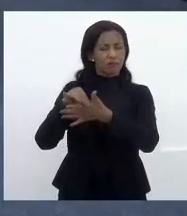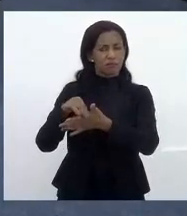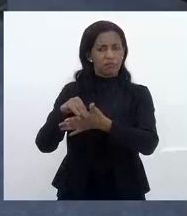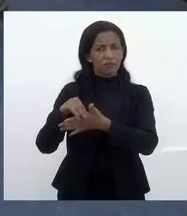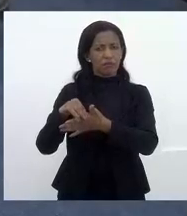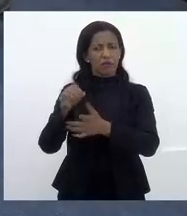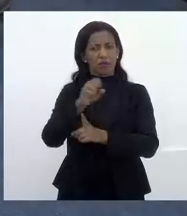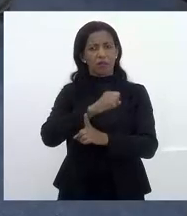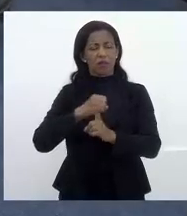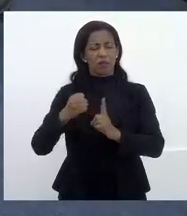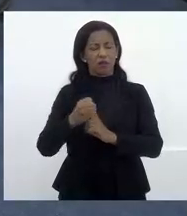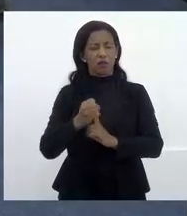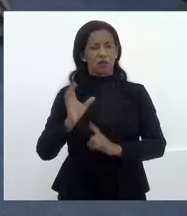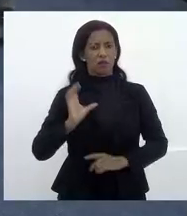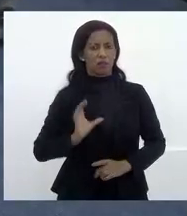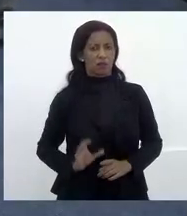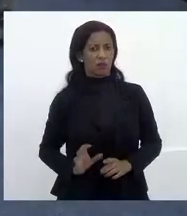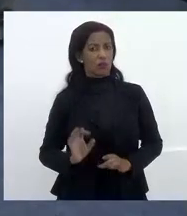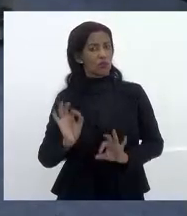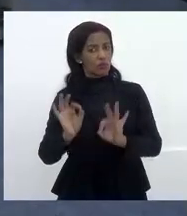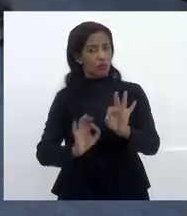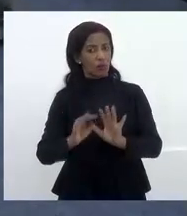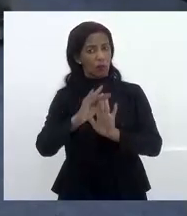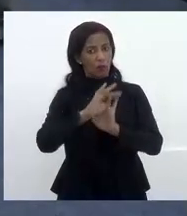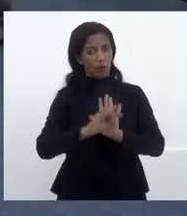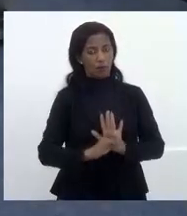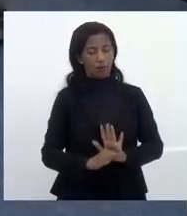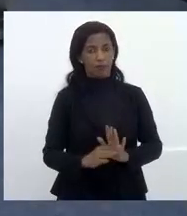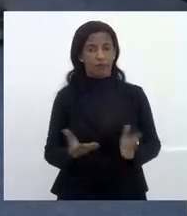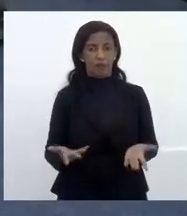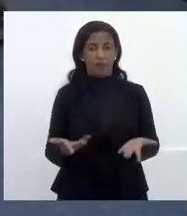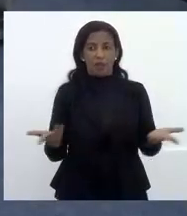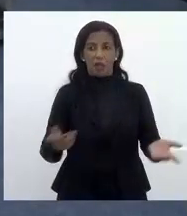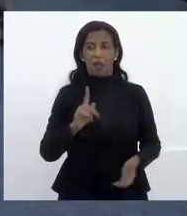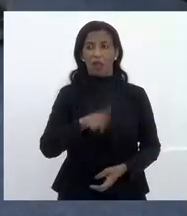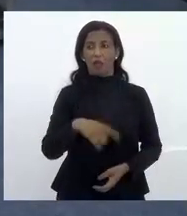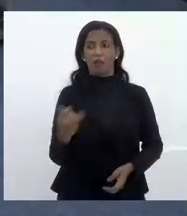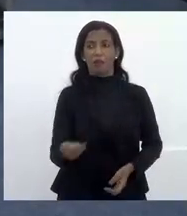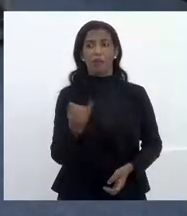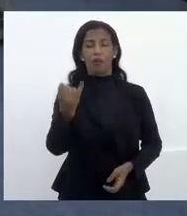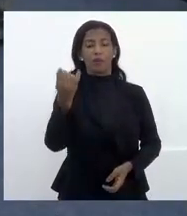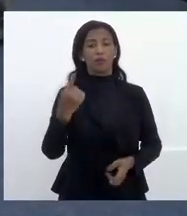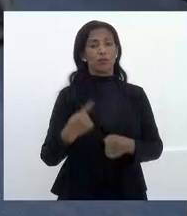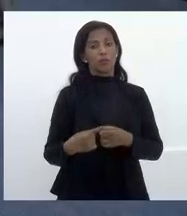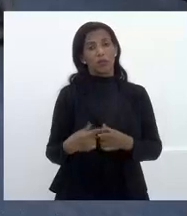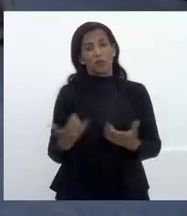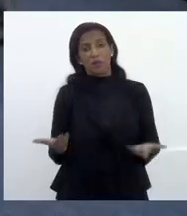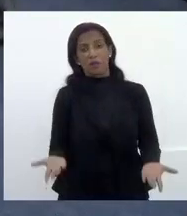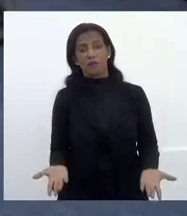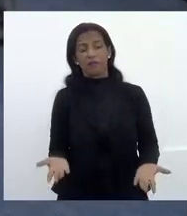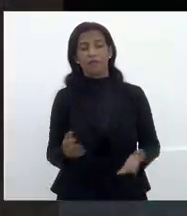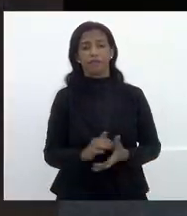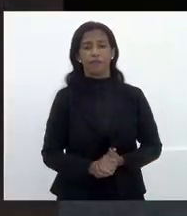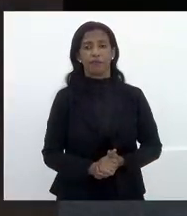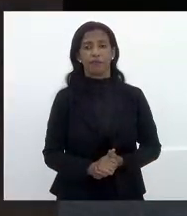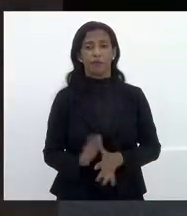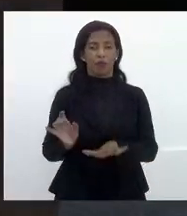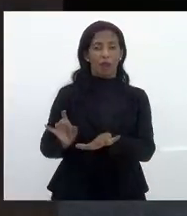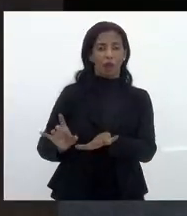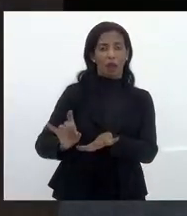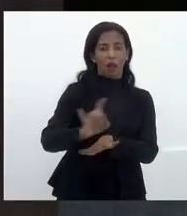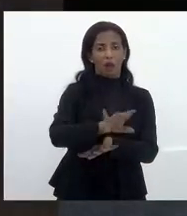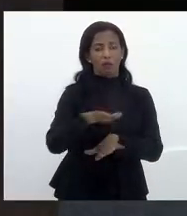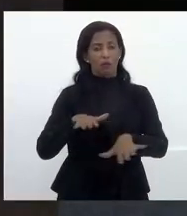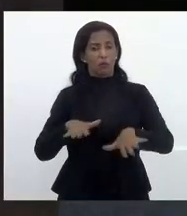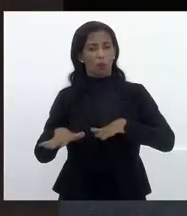da sociedade civil de forma organizada é isso daí é importante por O que quer dizer cada